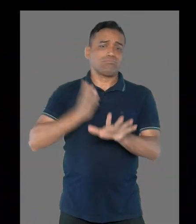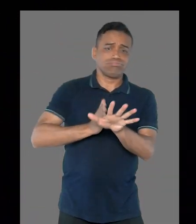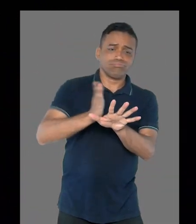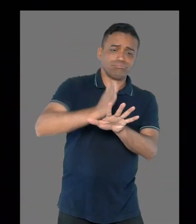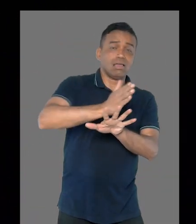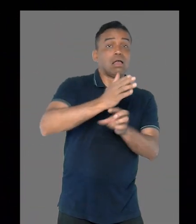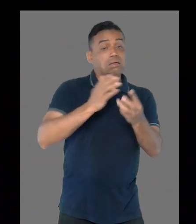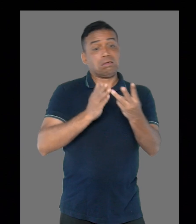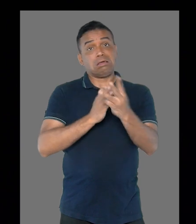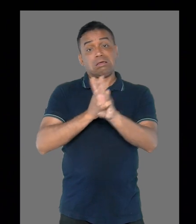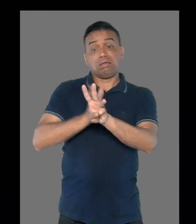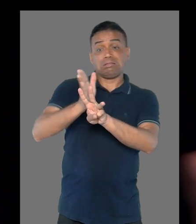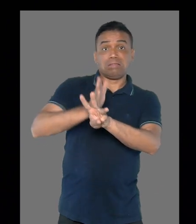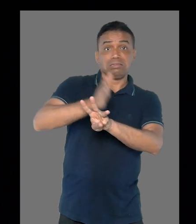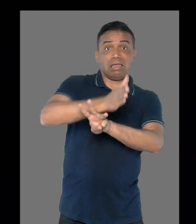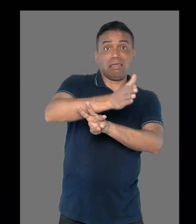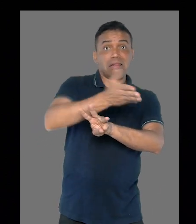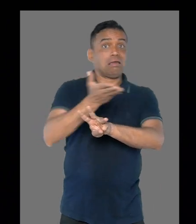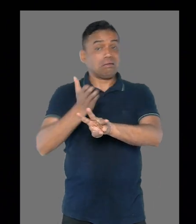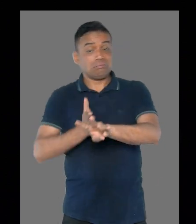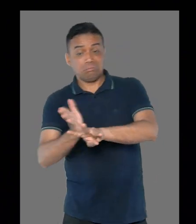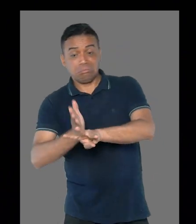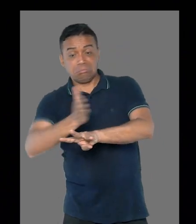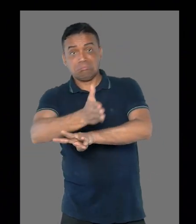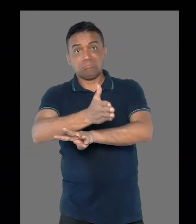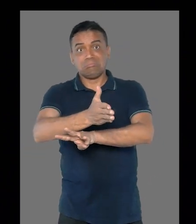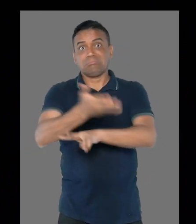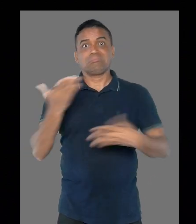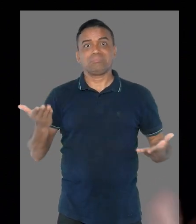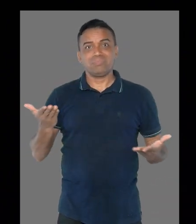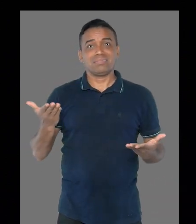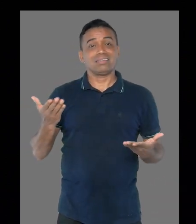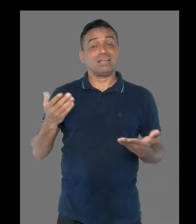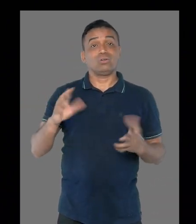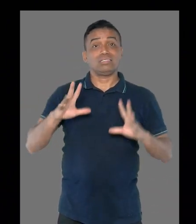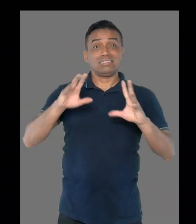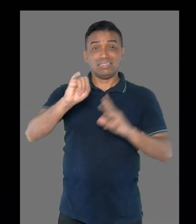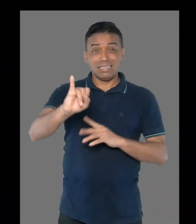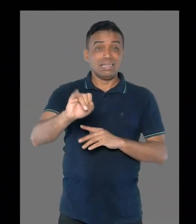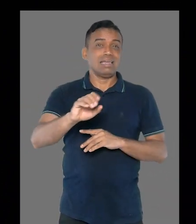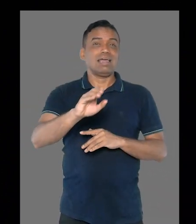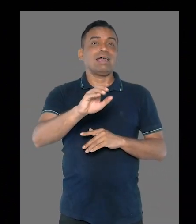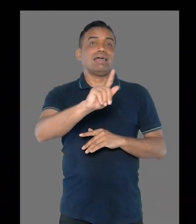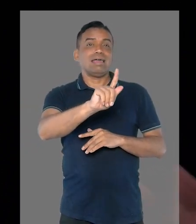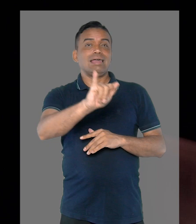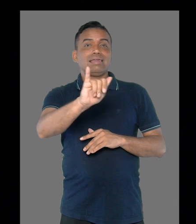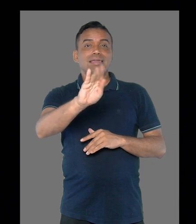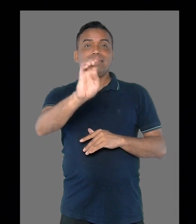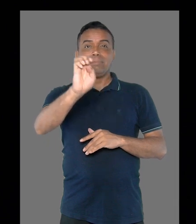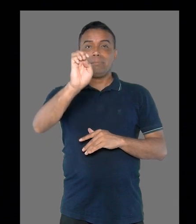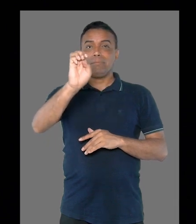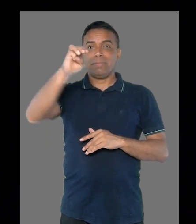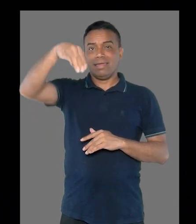o termo terceira via fica muito pelo Giddens, né? Que acho que se a galera estivesse lendo Giddens agora já seria um